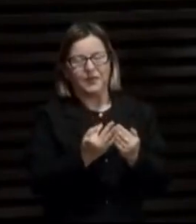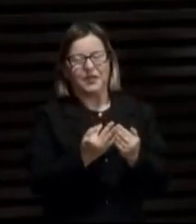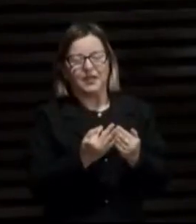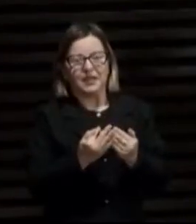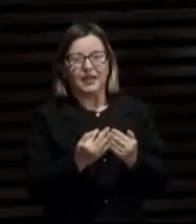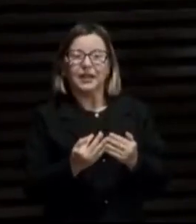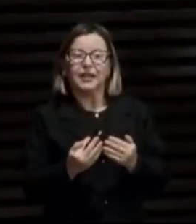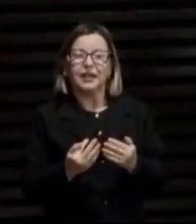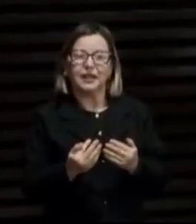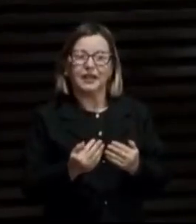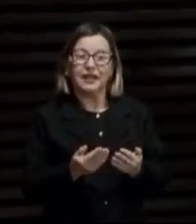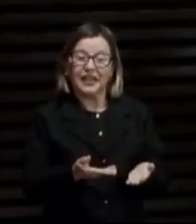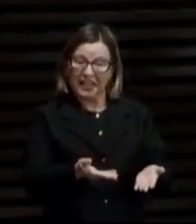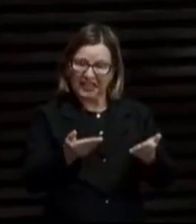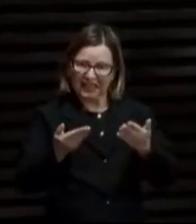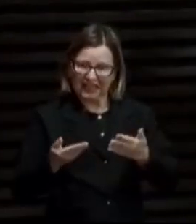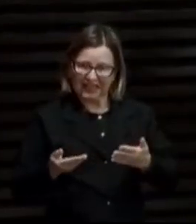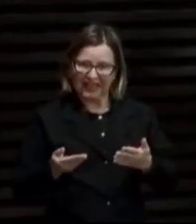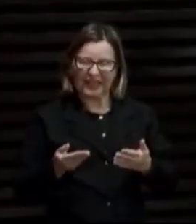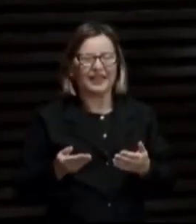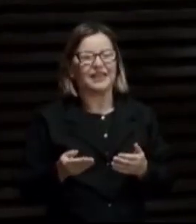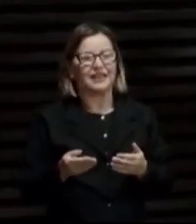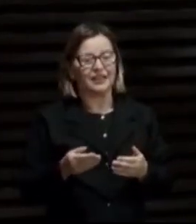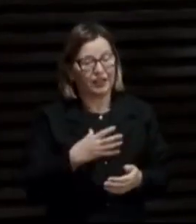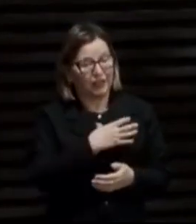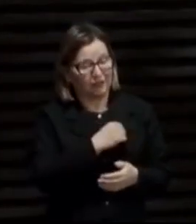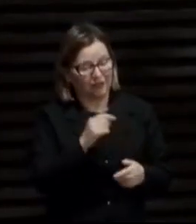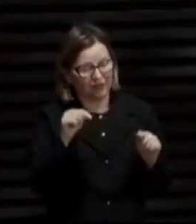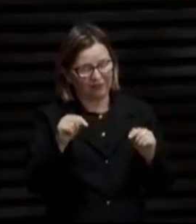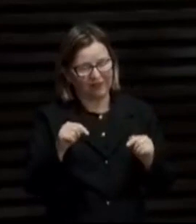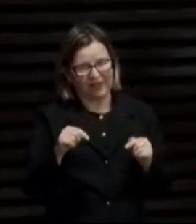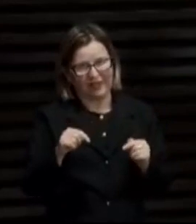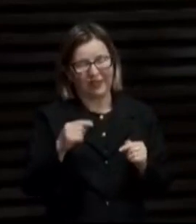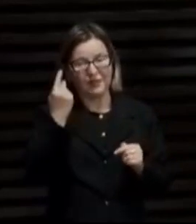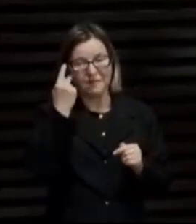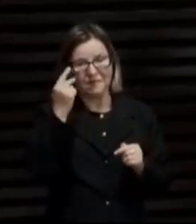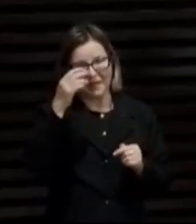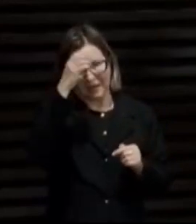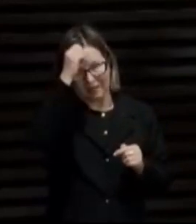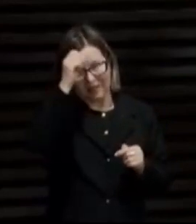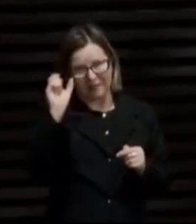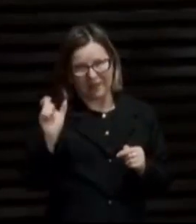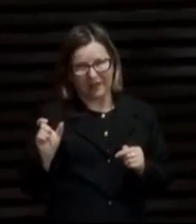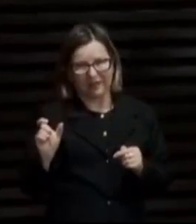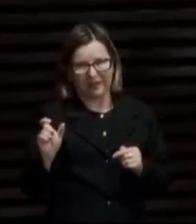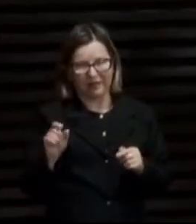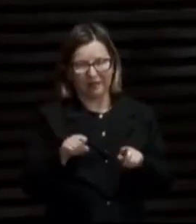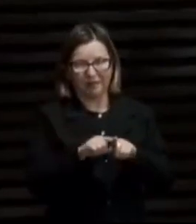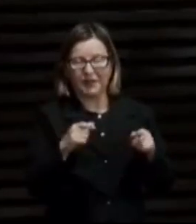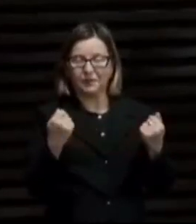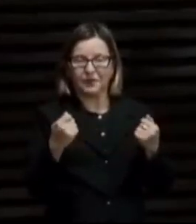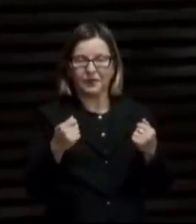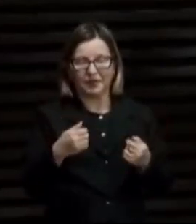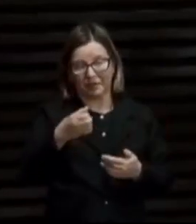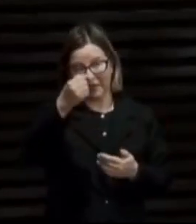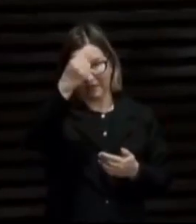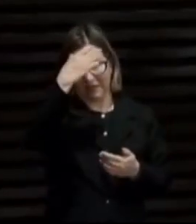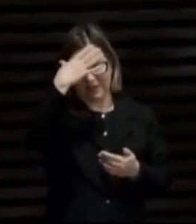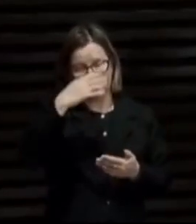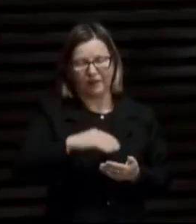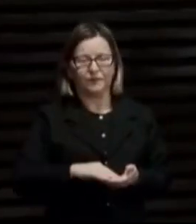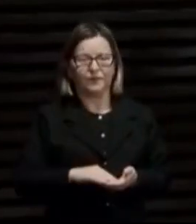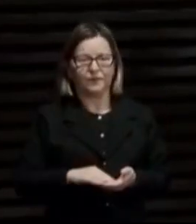revelação da pessoa de Cristo, da minha inclusão com Cristo, é o Espírito Santo. Eu conheci durante muitos anos o